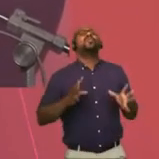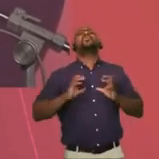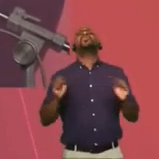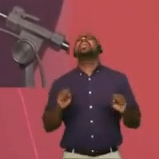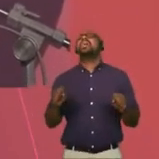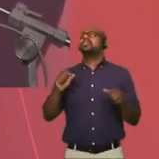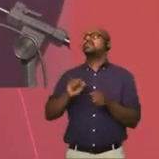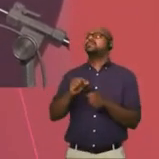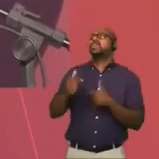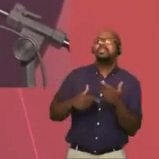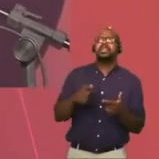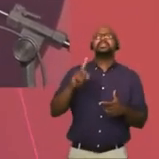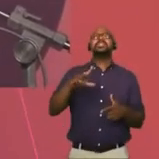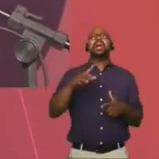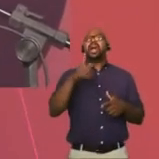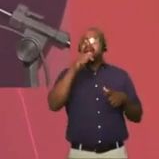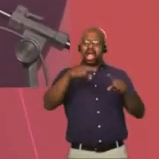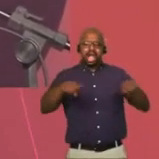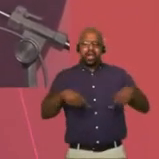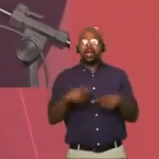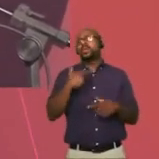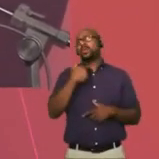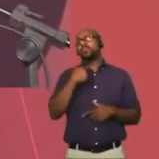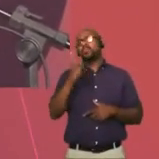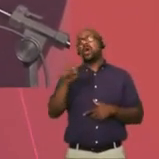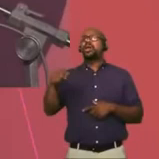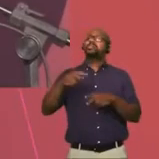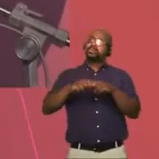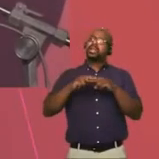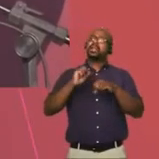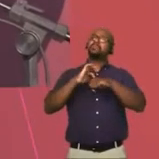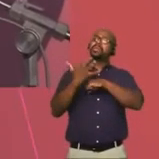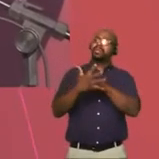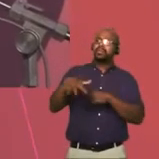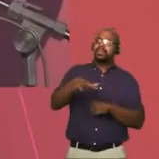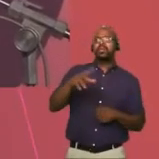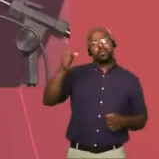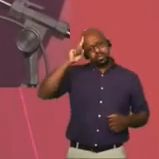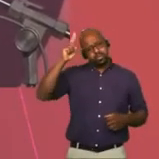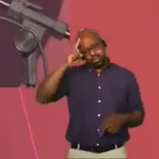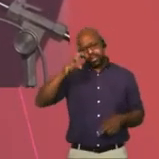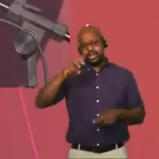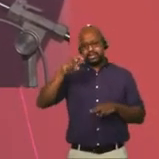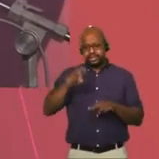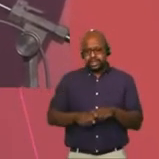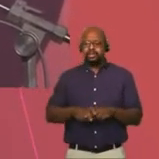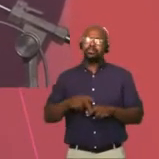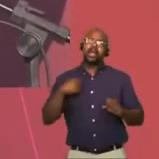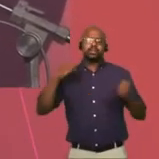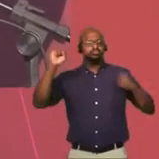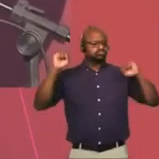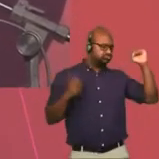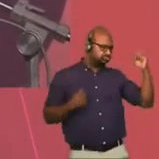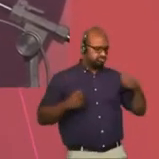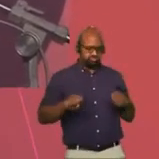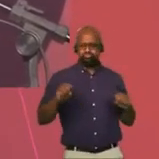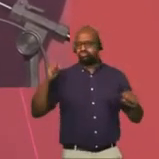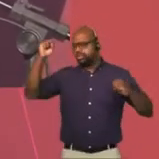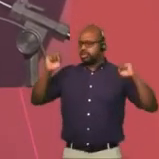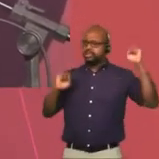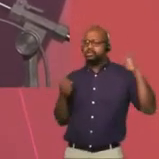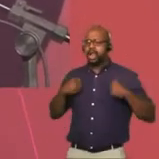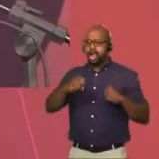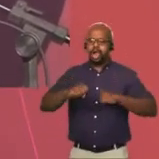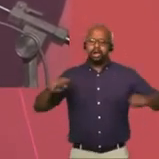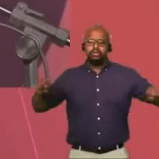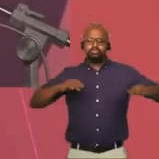Tô adorando que eu faria fazia duas elástico agora não posso machucar da pandemia aí todo dia eu sento lá na cadeira faça o movimento que ele me manda